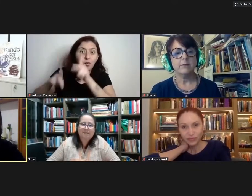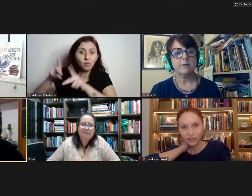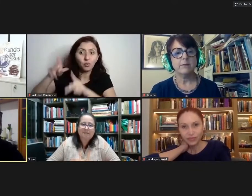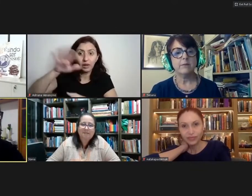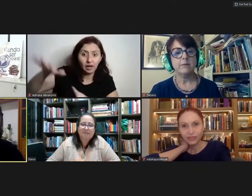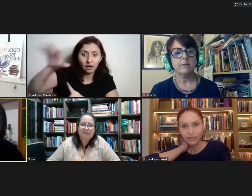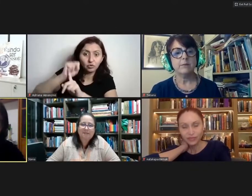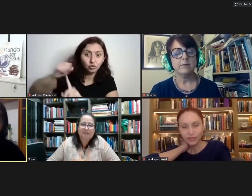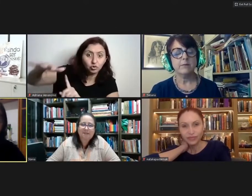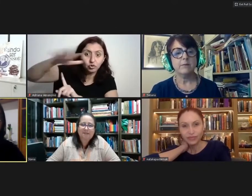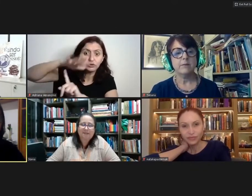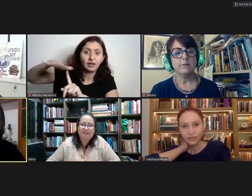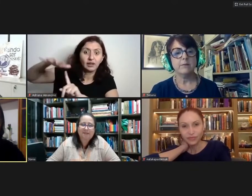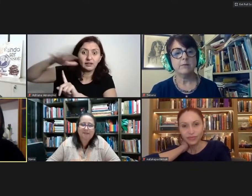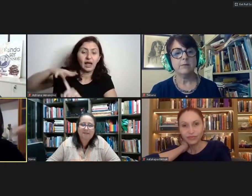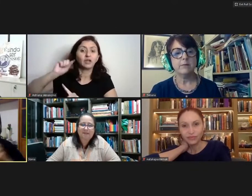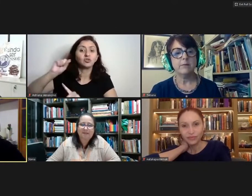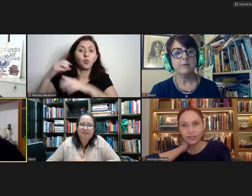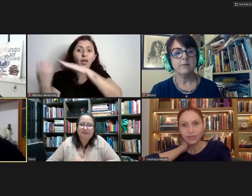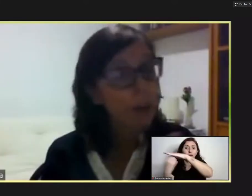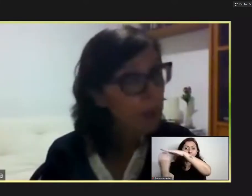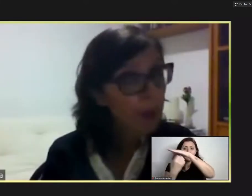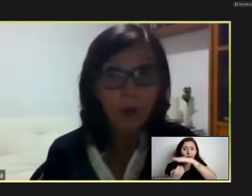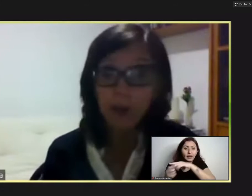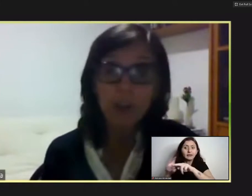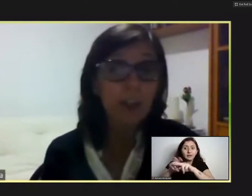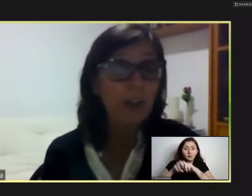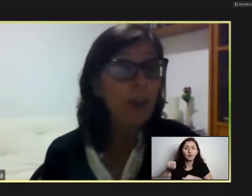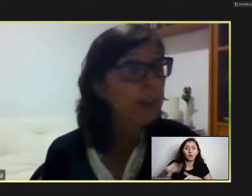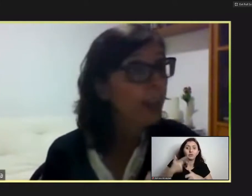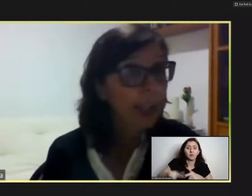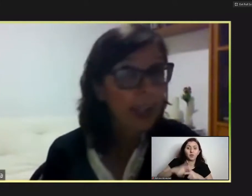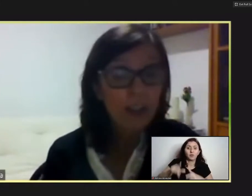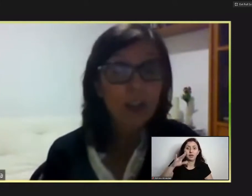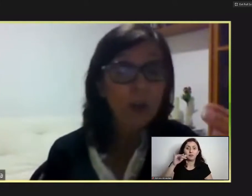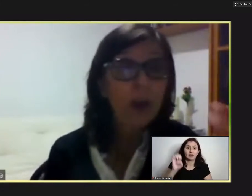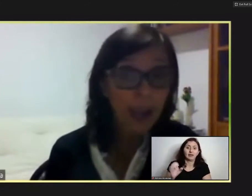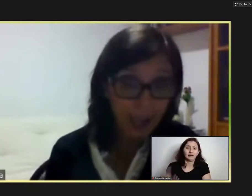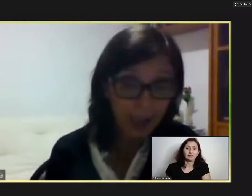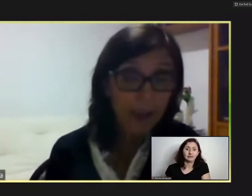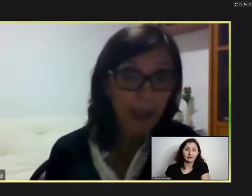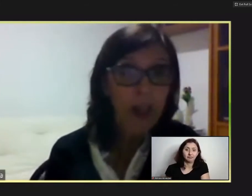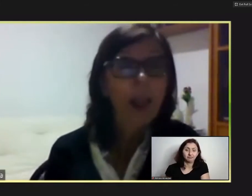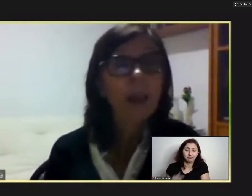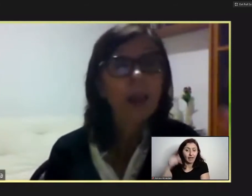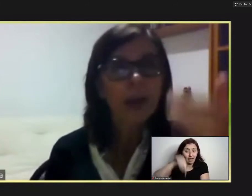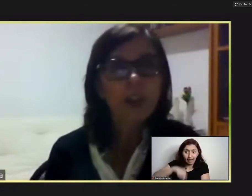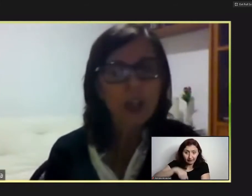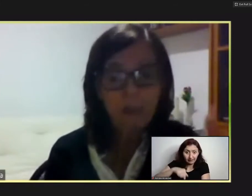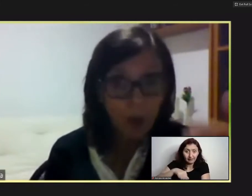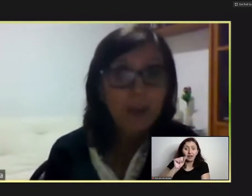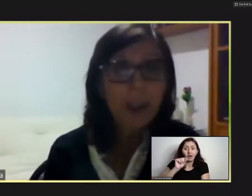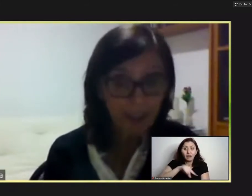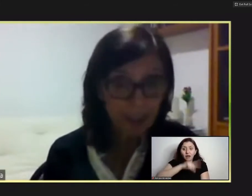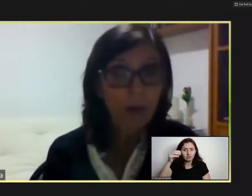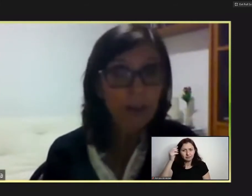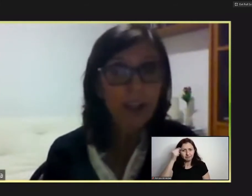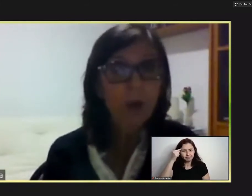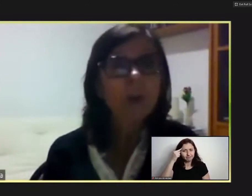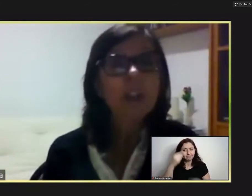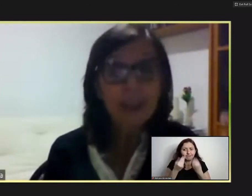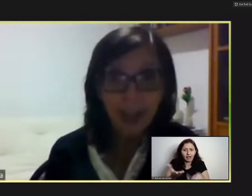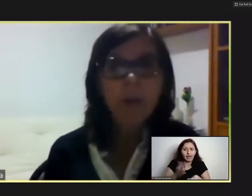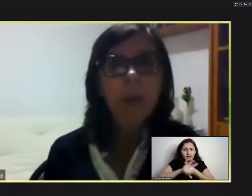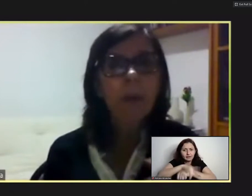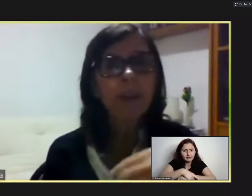cidadãos, as empresas no período da crise. A primeira coisa que tinha de ser feita era ter garantido renda e garantir proteção